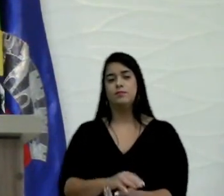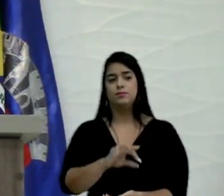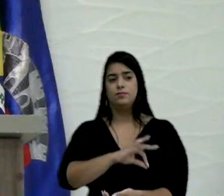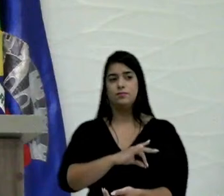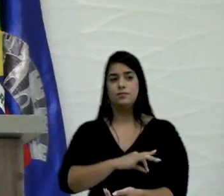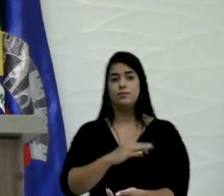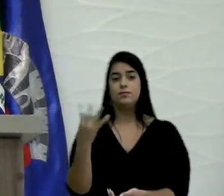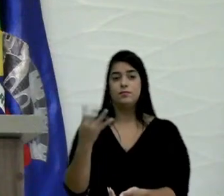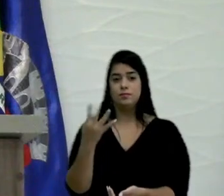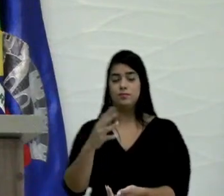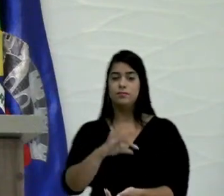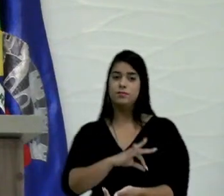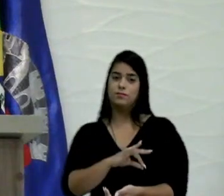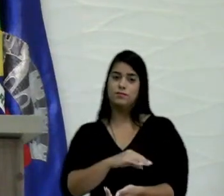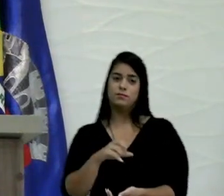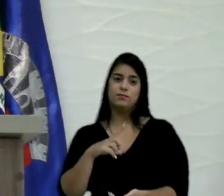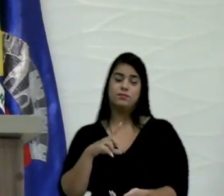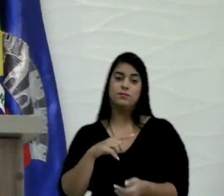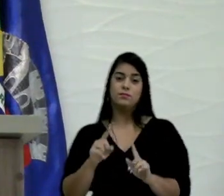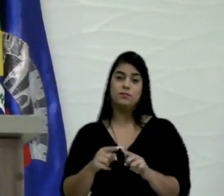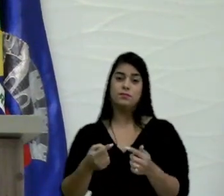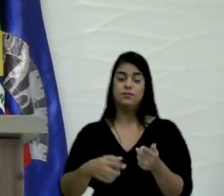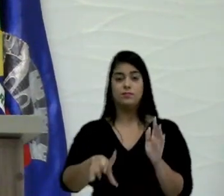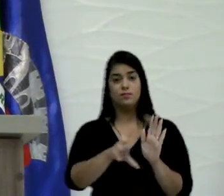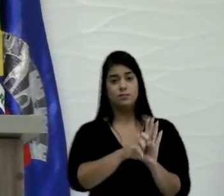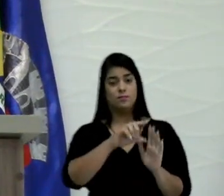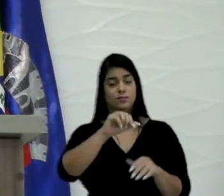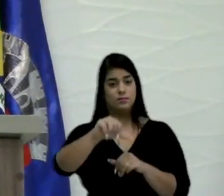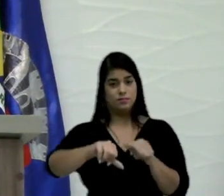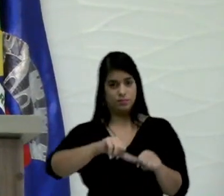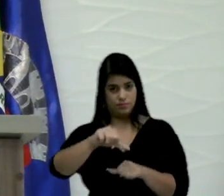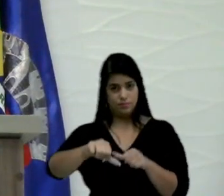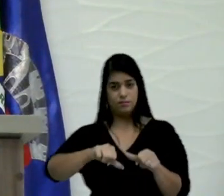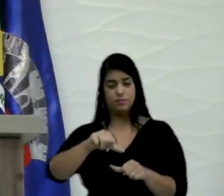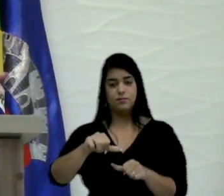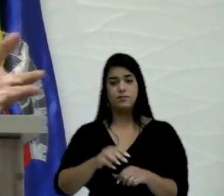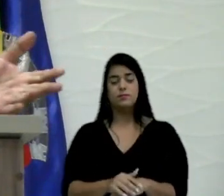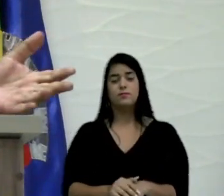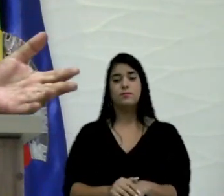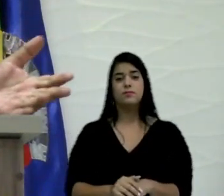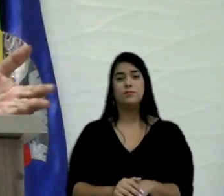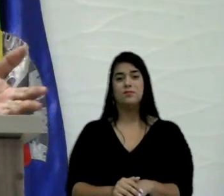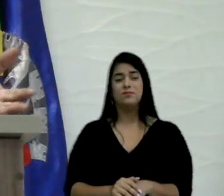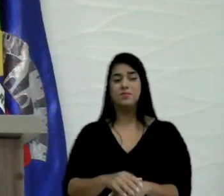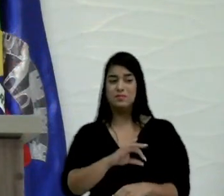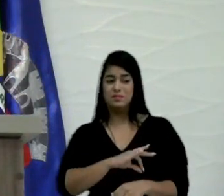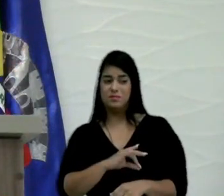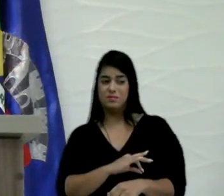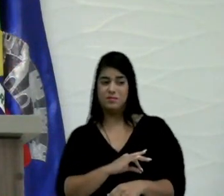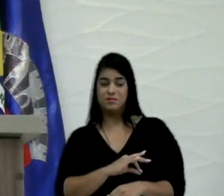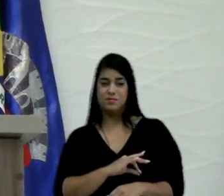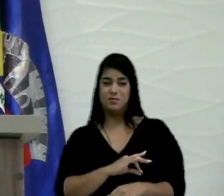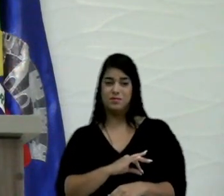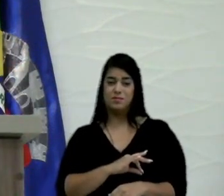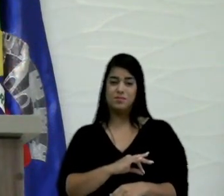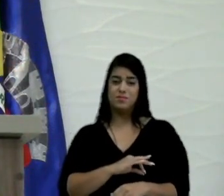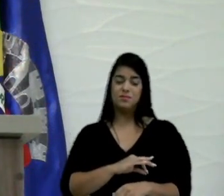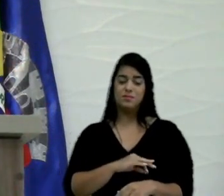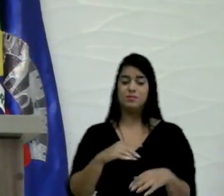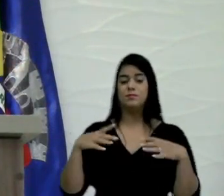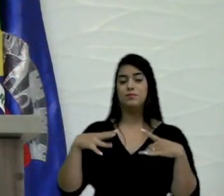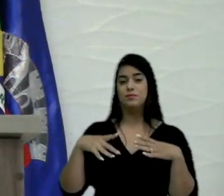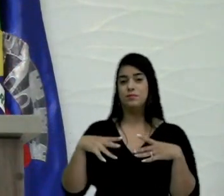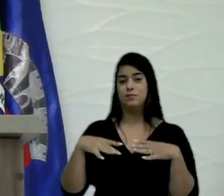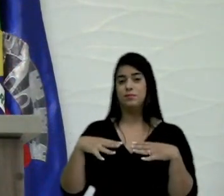policial resolvia só que a lei mudou o policial não trabal mais 24 por 24 o policial